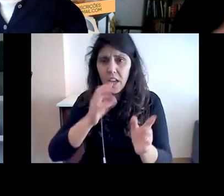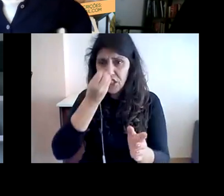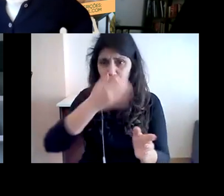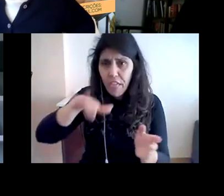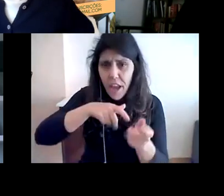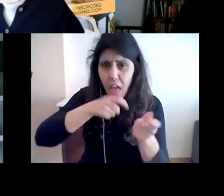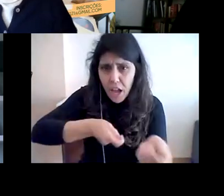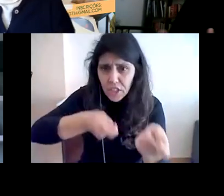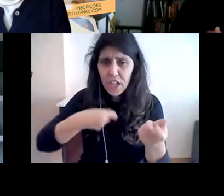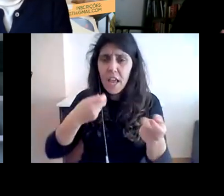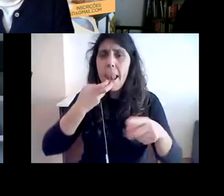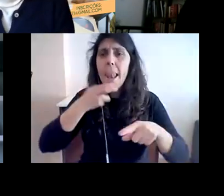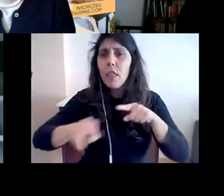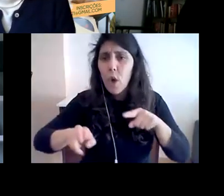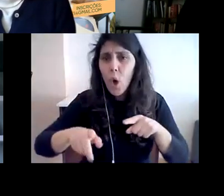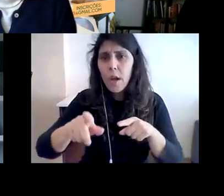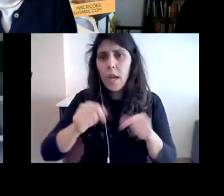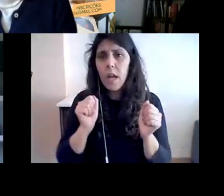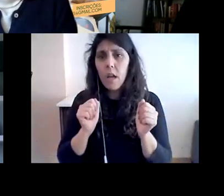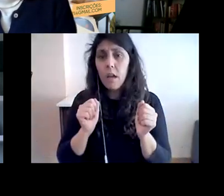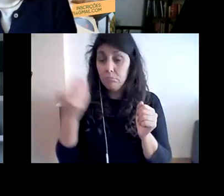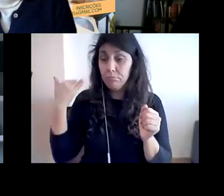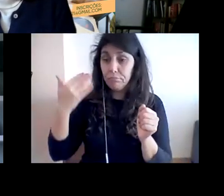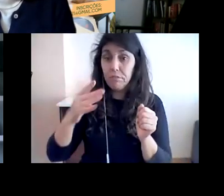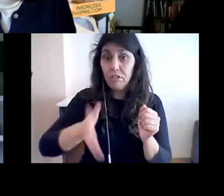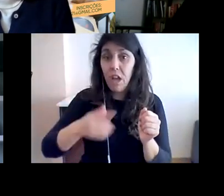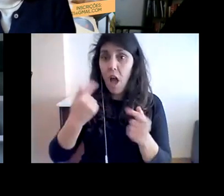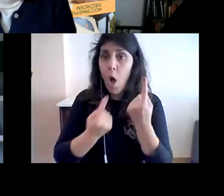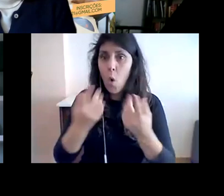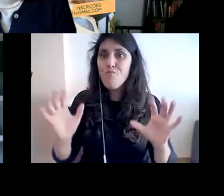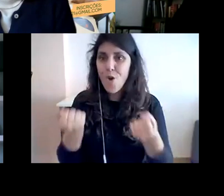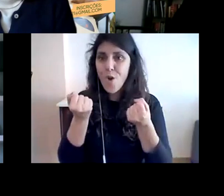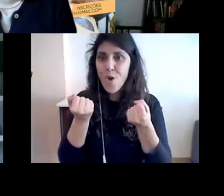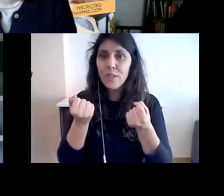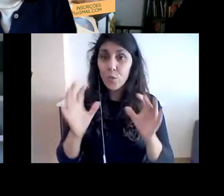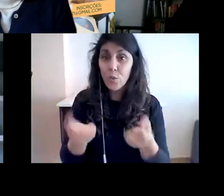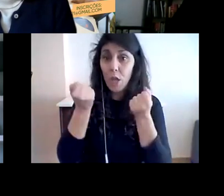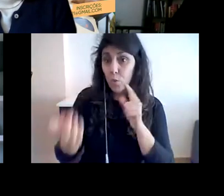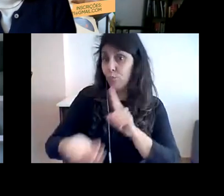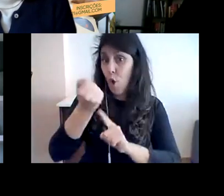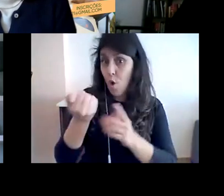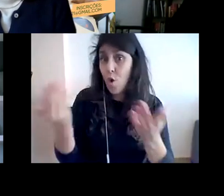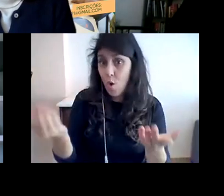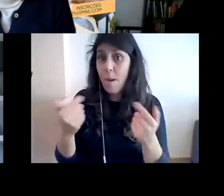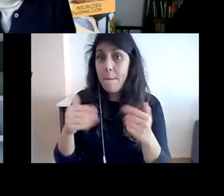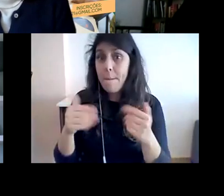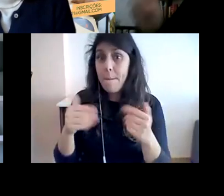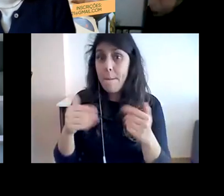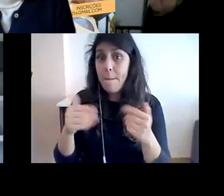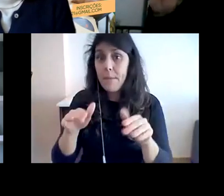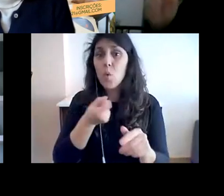cursos de eletrónica, fora dos cursos que nós costumamos ter, e que tiveram algum sucesso. Mas, por exemplo, para cursos que não são tão